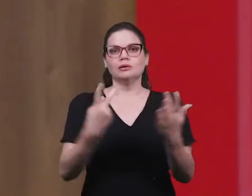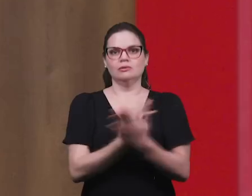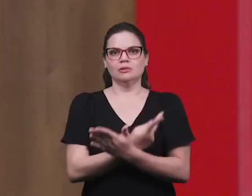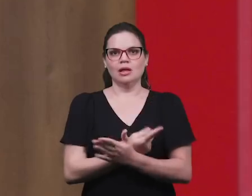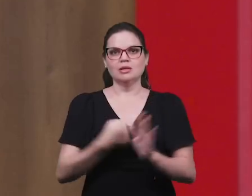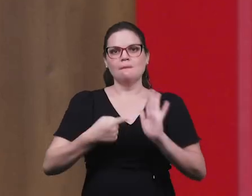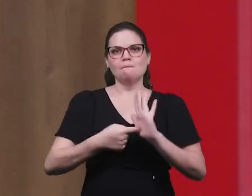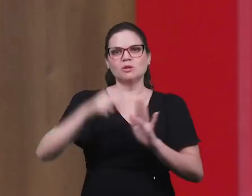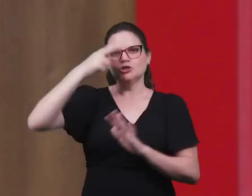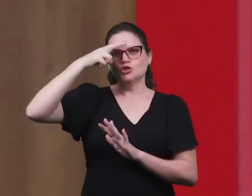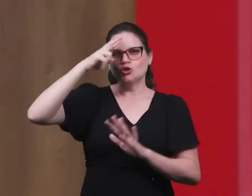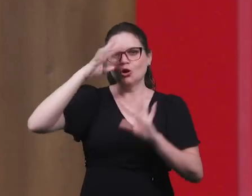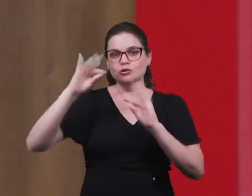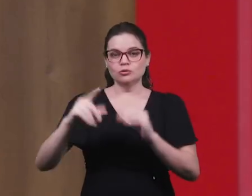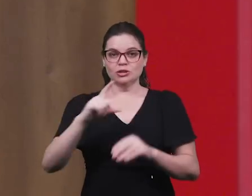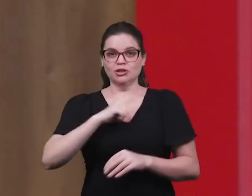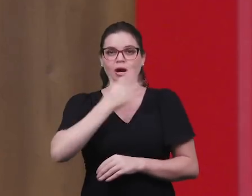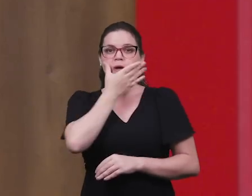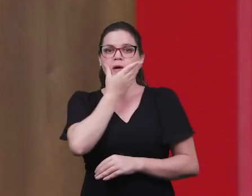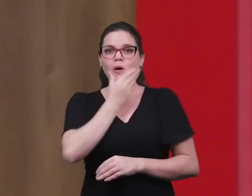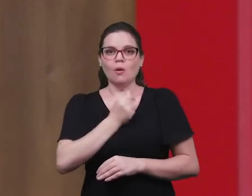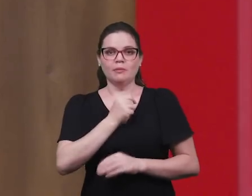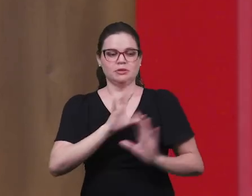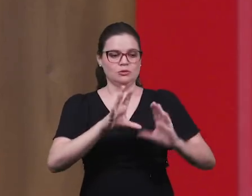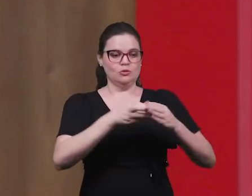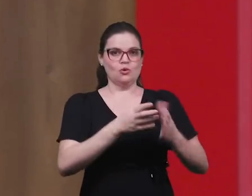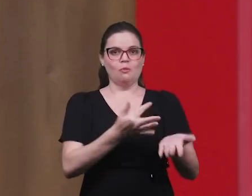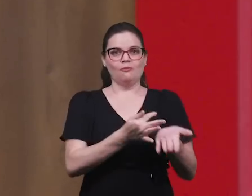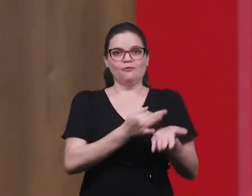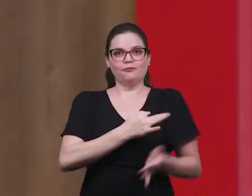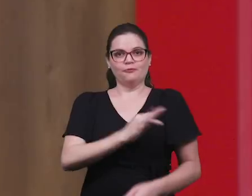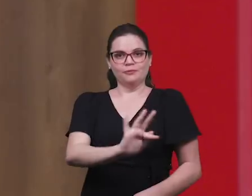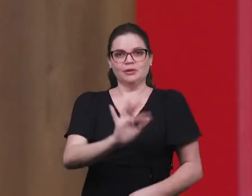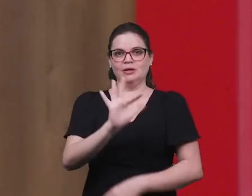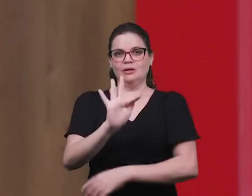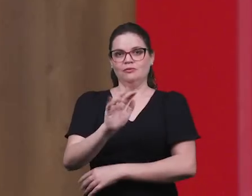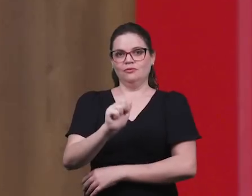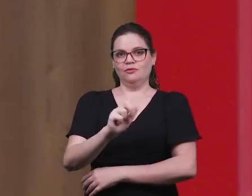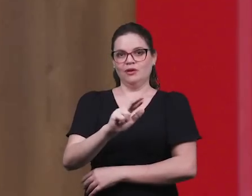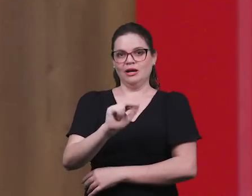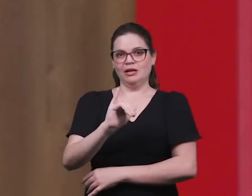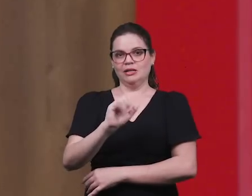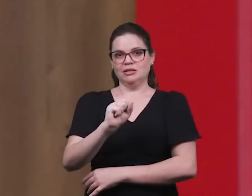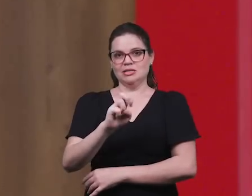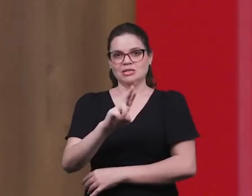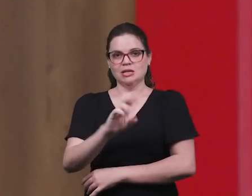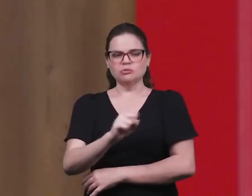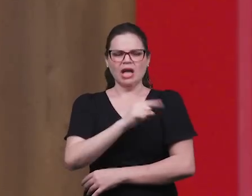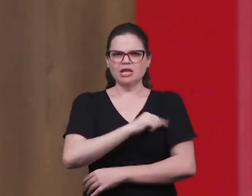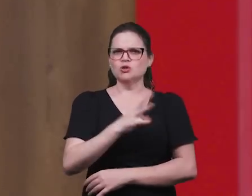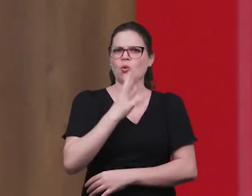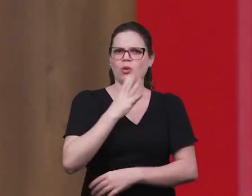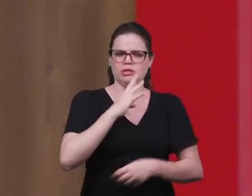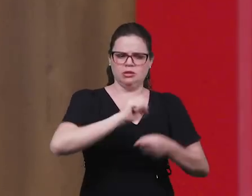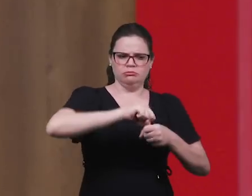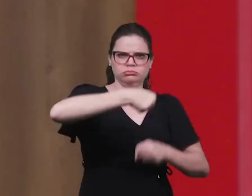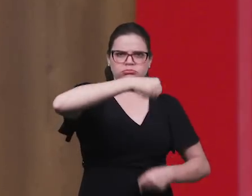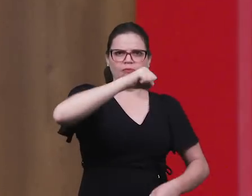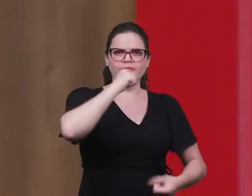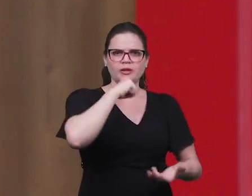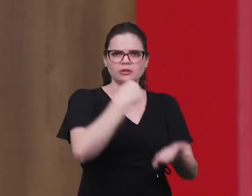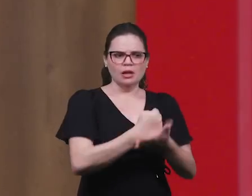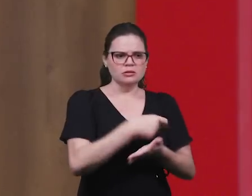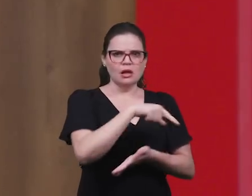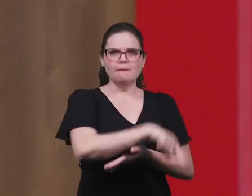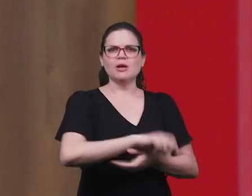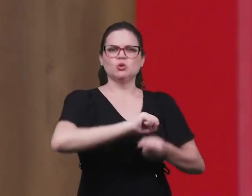Moisés, todo o conhecimento dos livros do Antigo Testamento, que eles chamavam de as